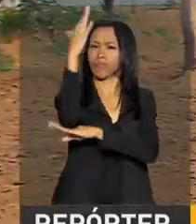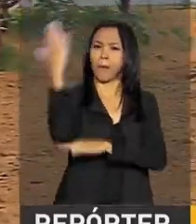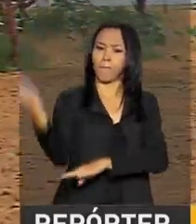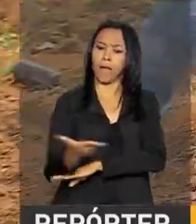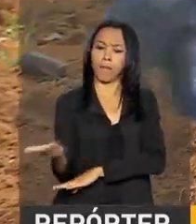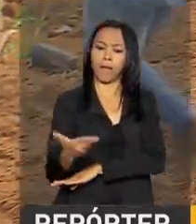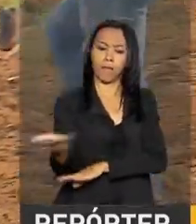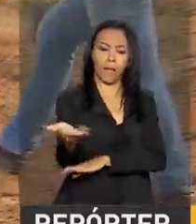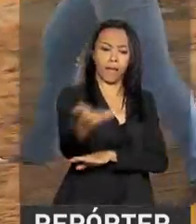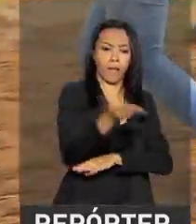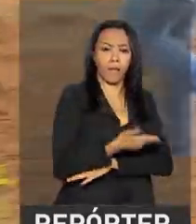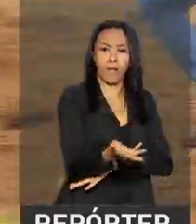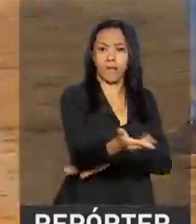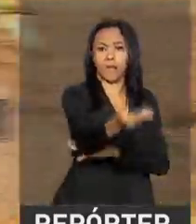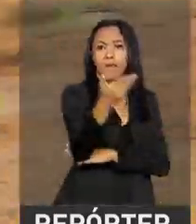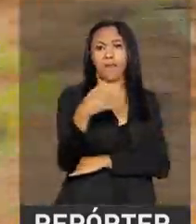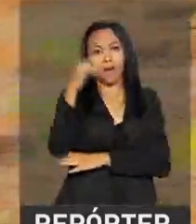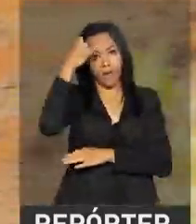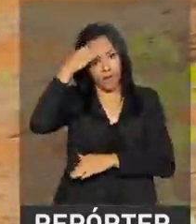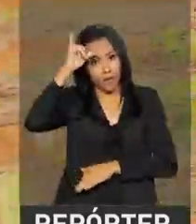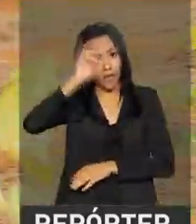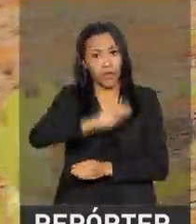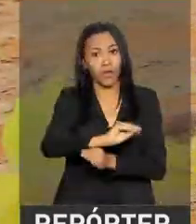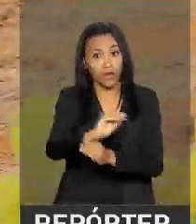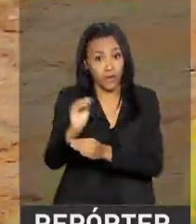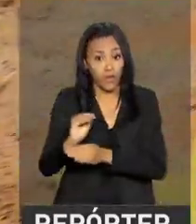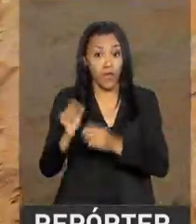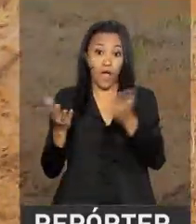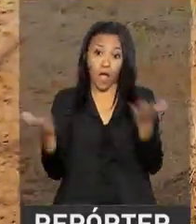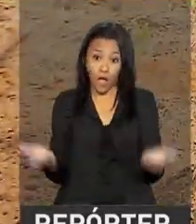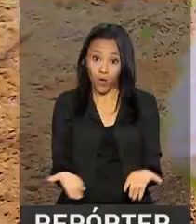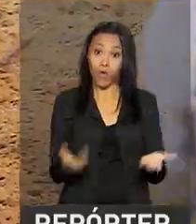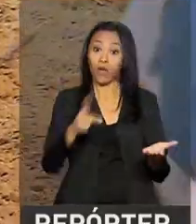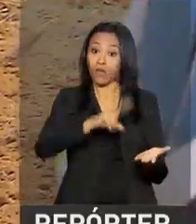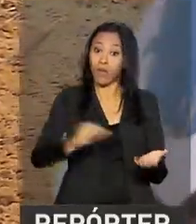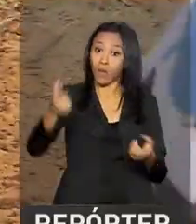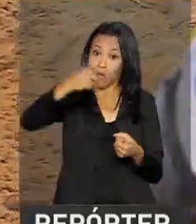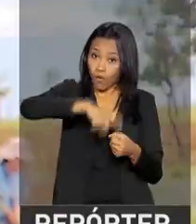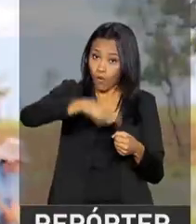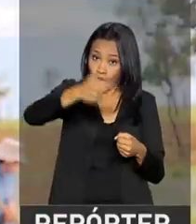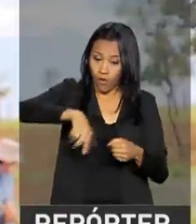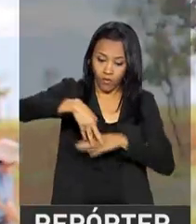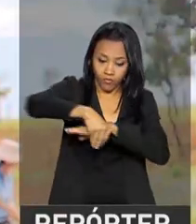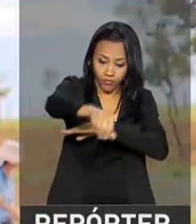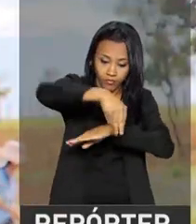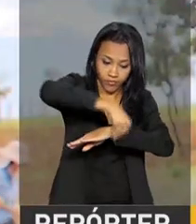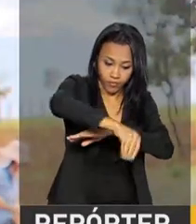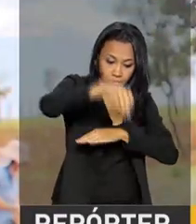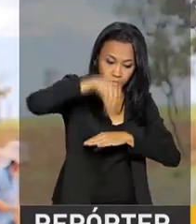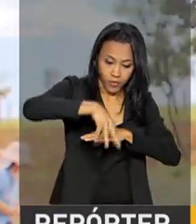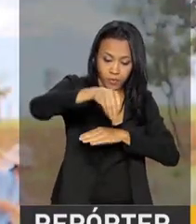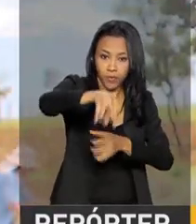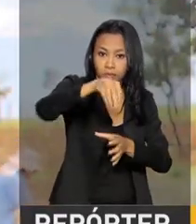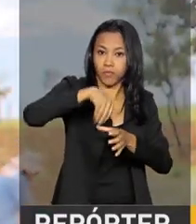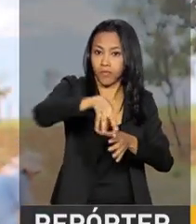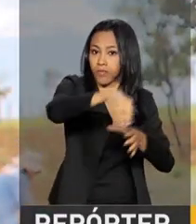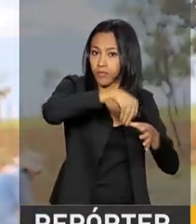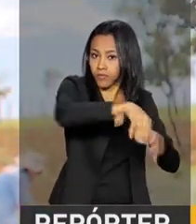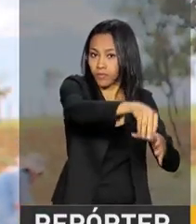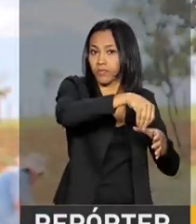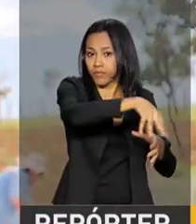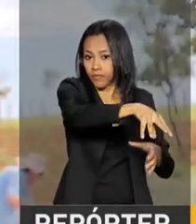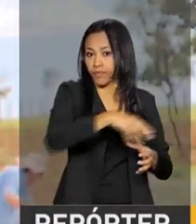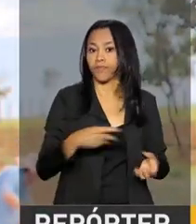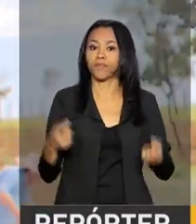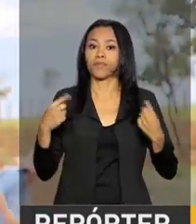pasto ela será restaurada em um ano deve ter cara de cerrado novamente o cerrado nativo também ele na verdade